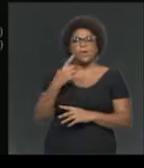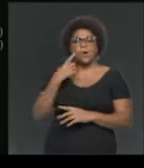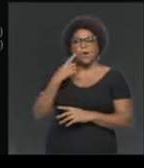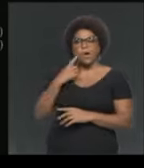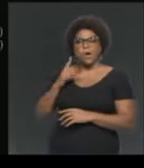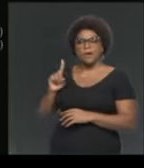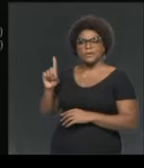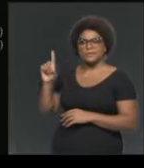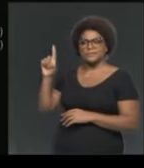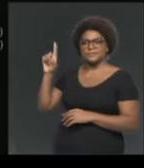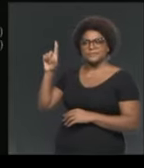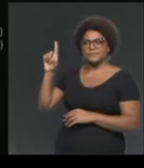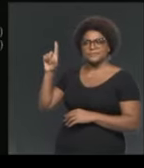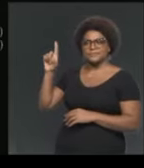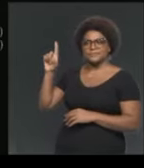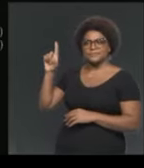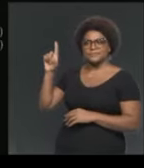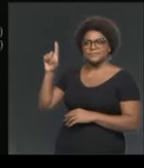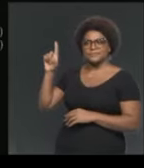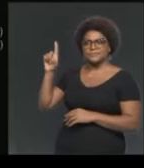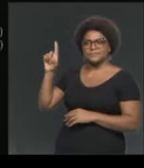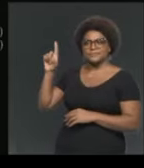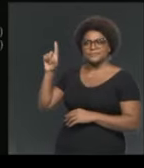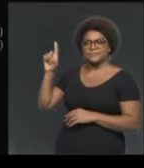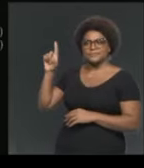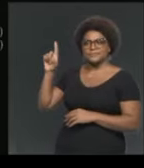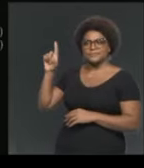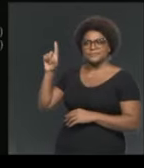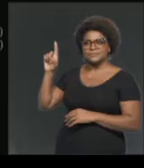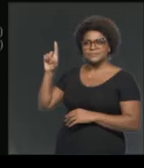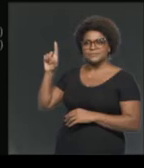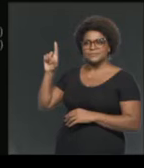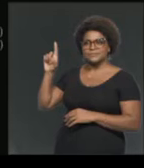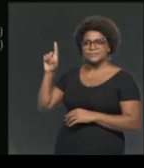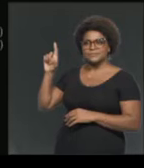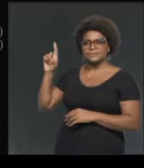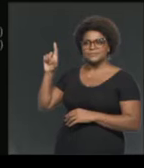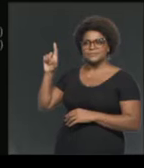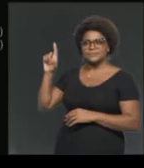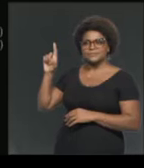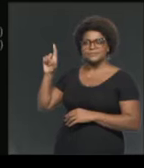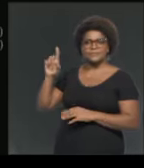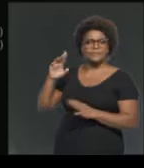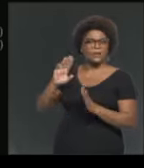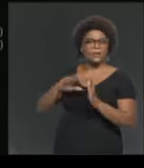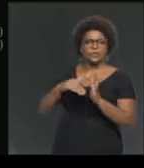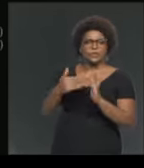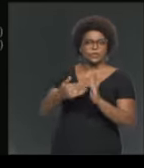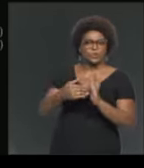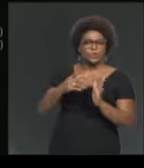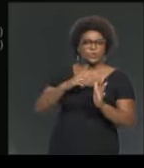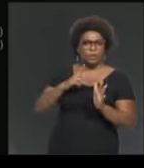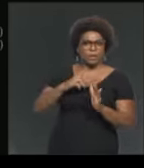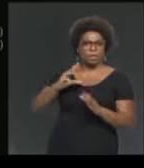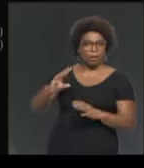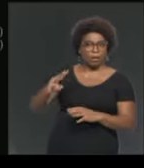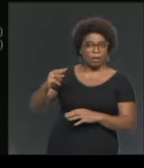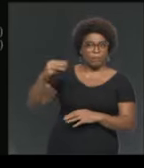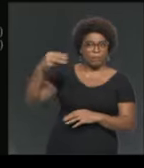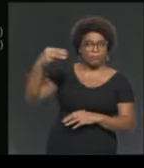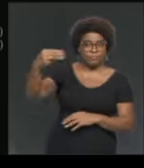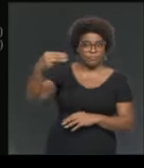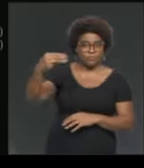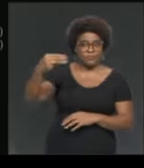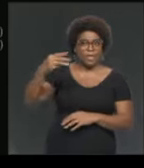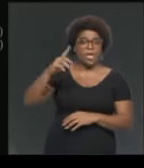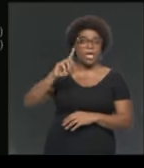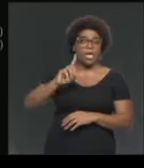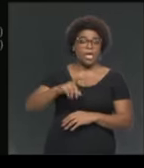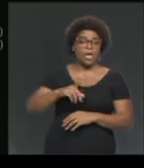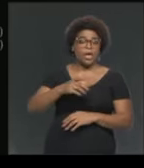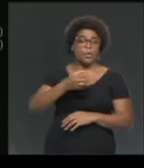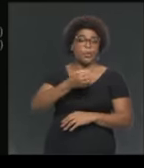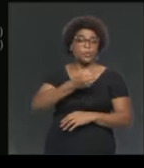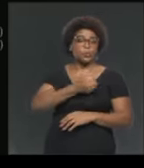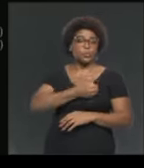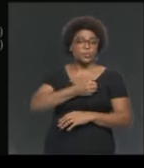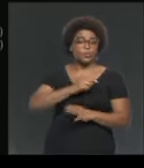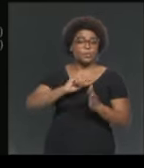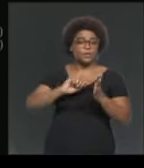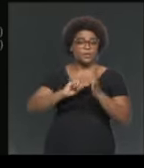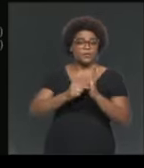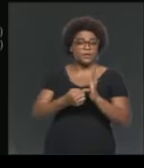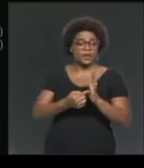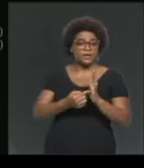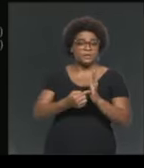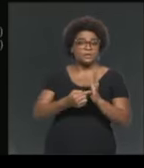são produtos. E os cubos, o que são? Alguém vezes ele mesmo de novo. Então,